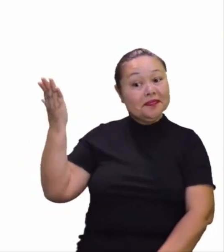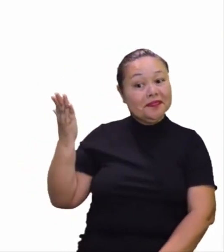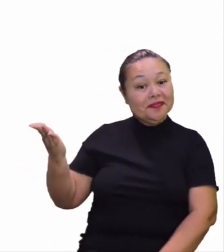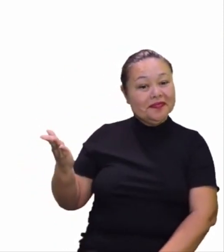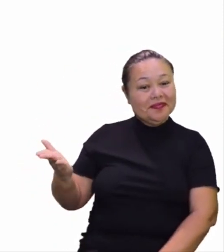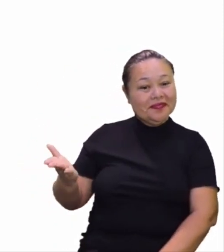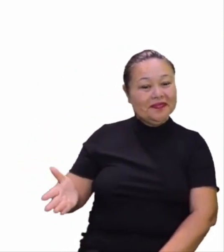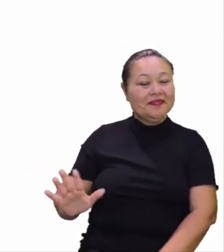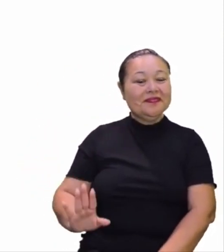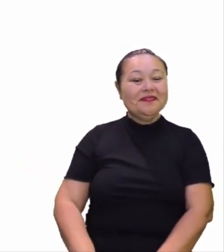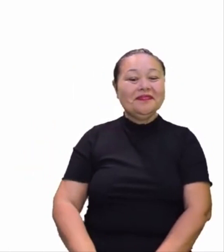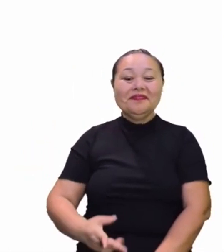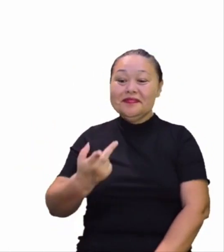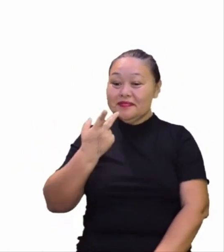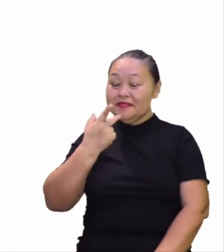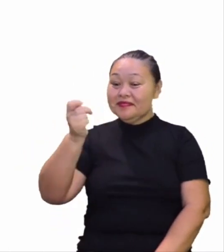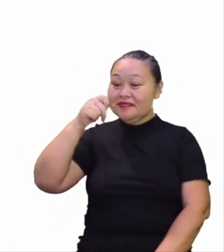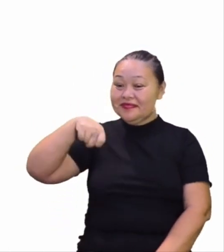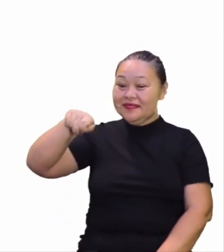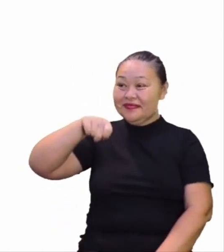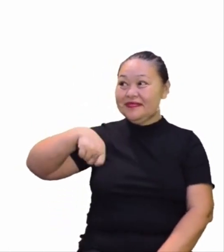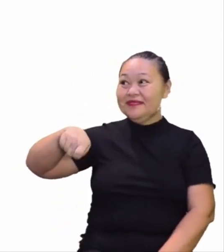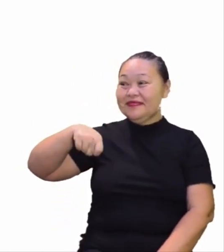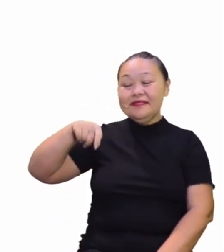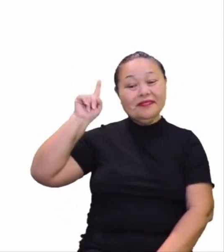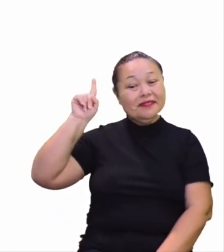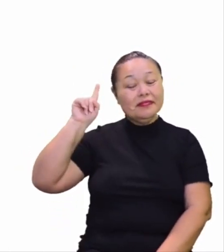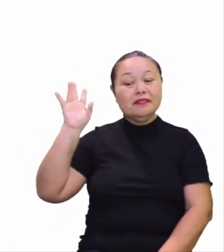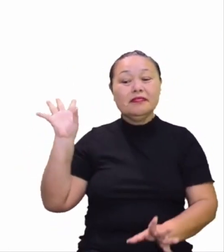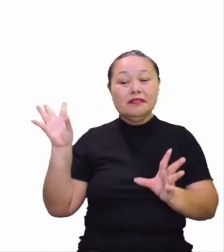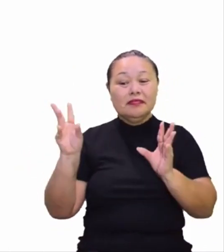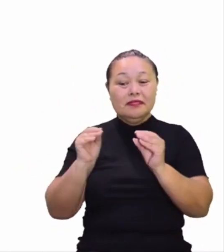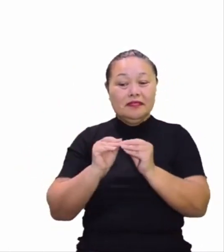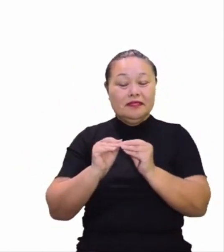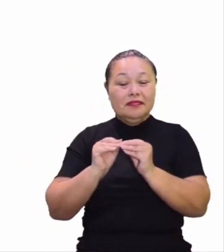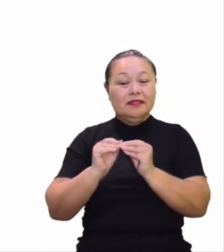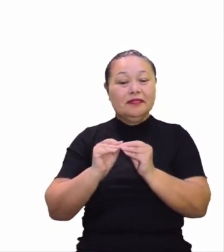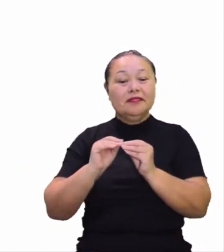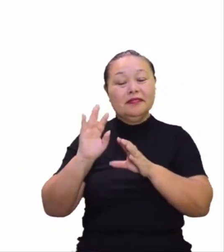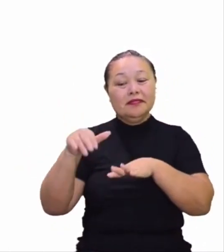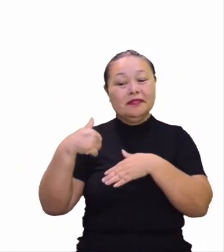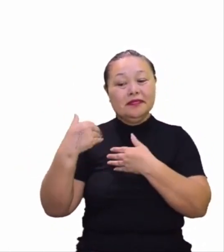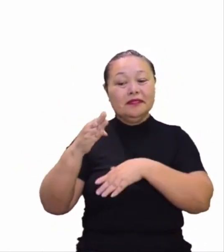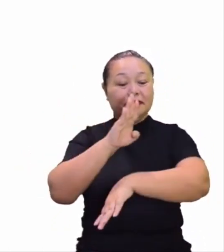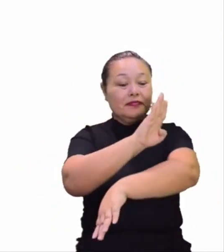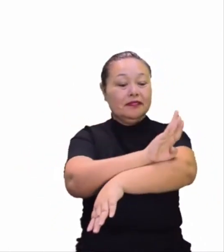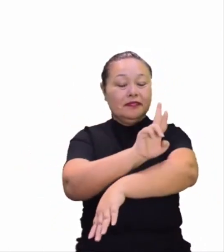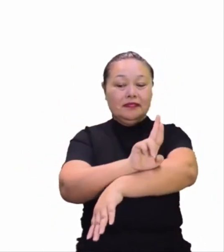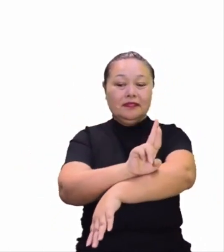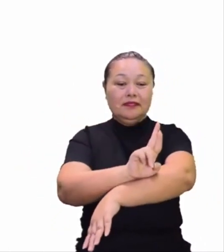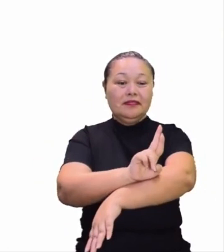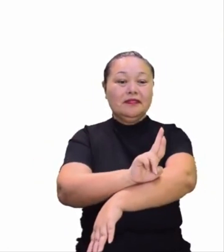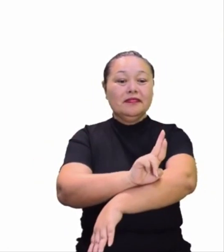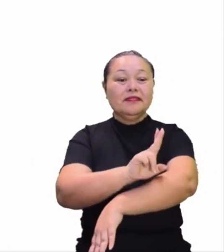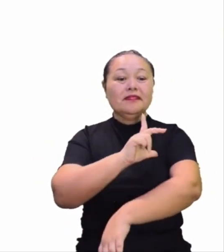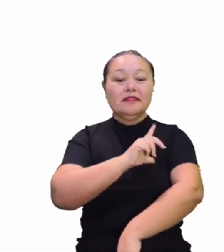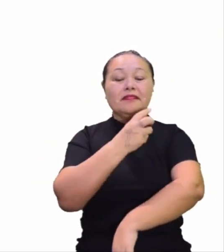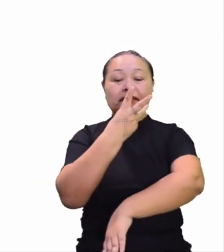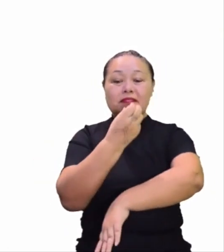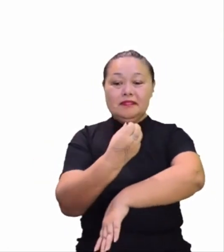aí, Rogério. Inclusive, eu circulei lá no resumo. Exatamente. As BRs.